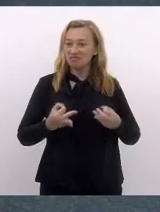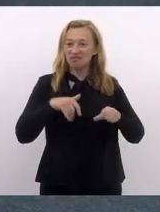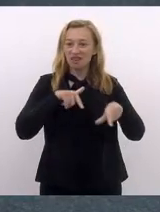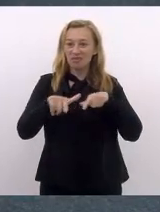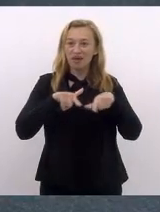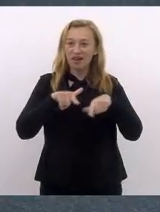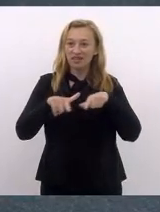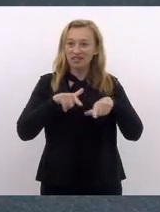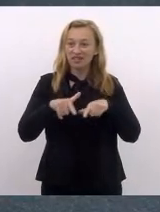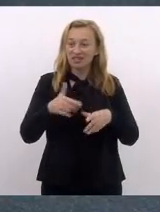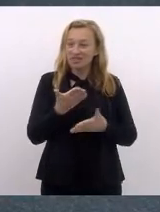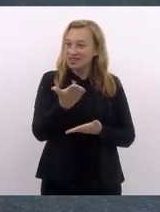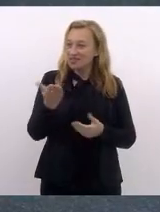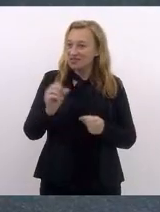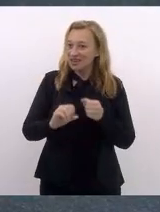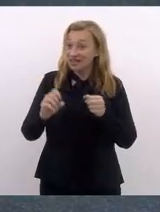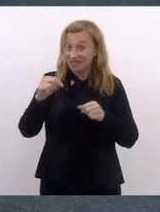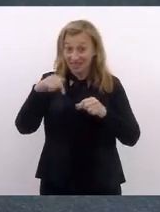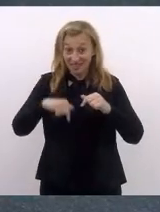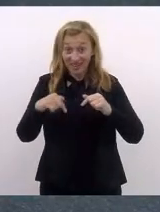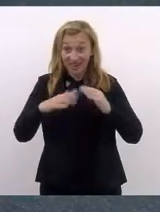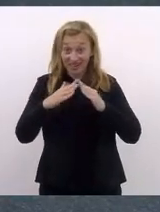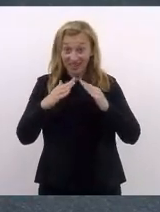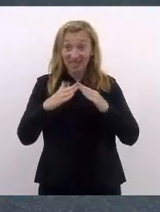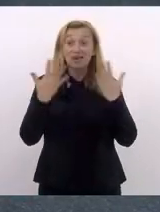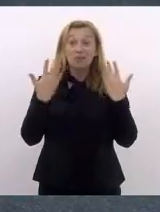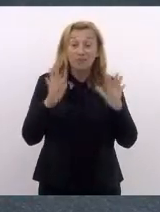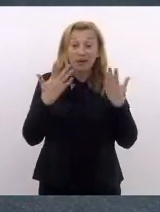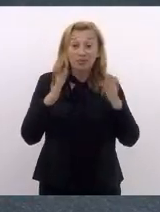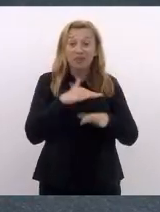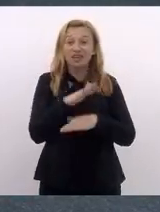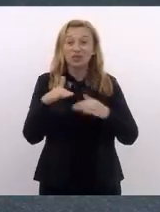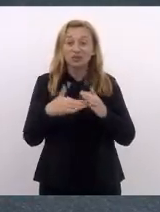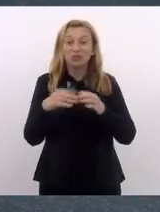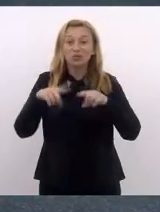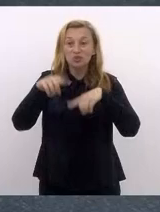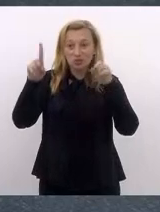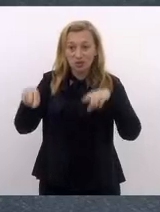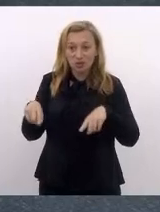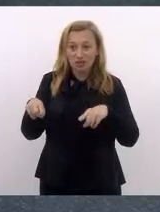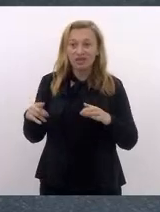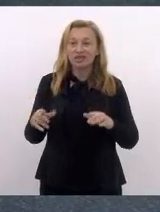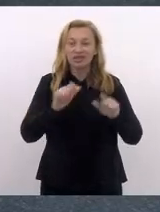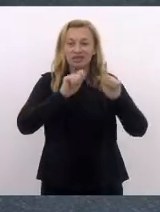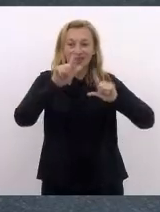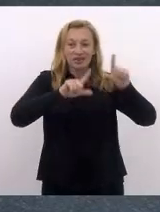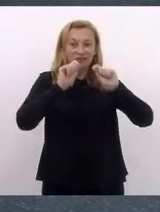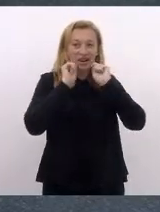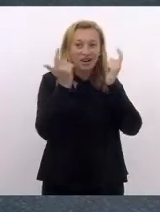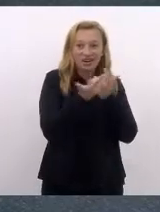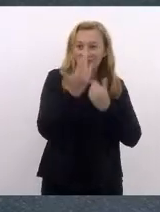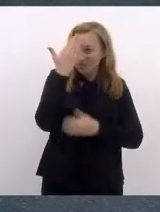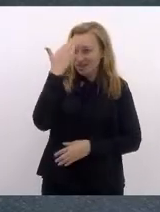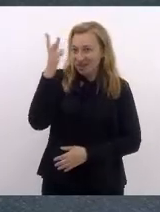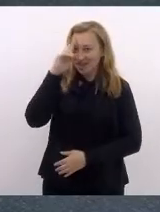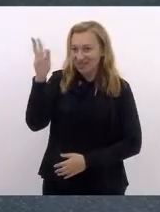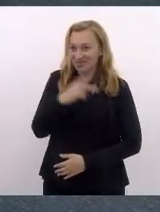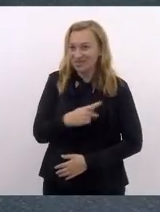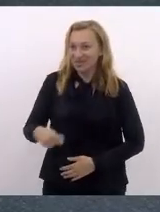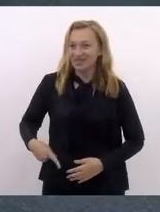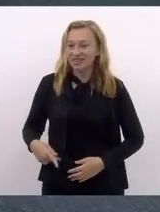que eles fazem aqui nessa casa parabéns então a todos os funcionários da TV alerj muito obrigada senhor